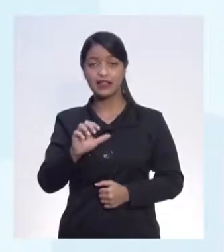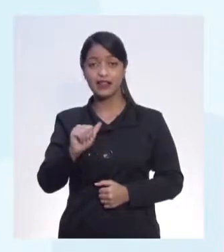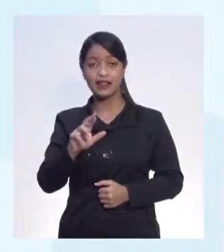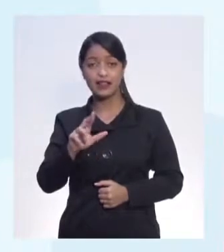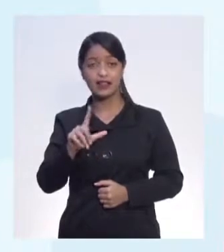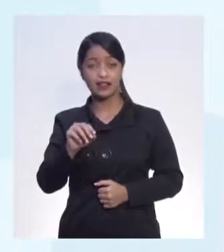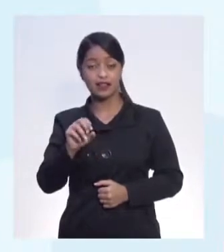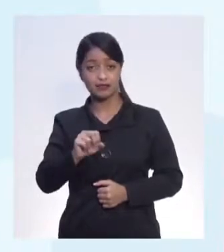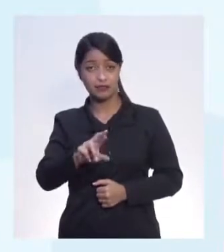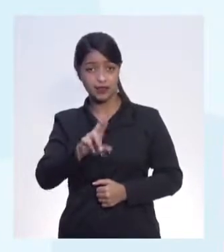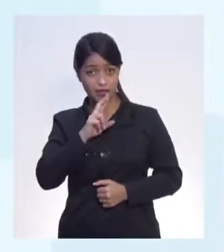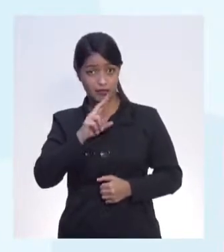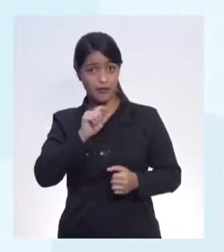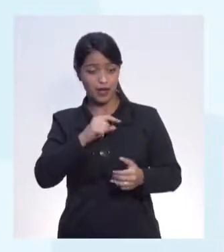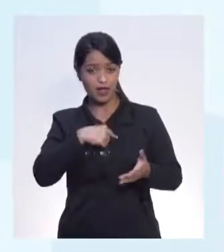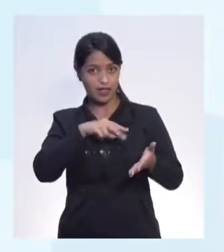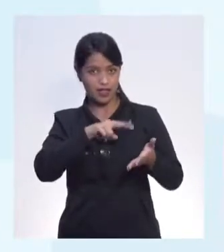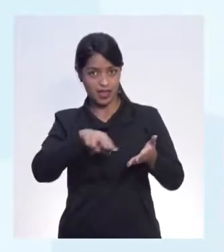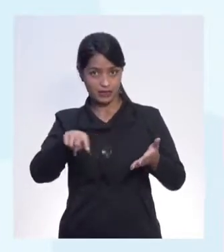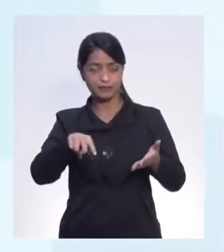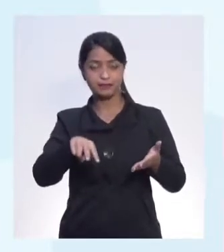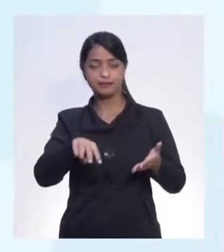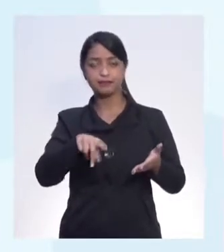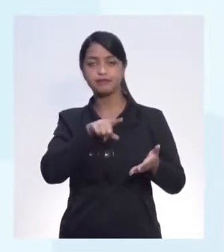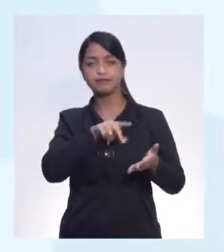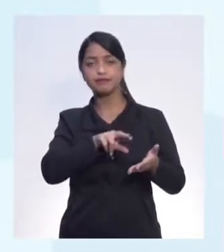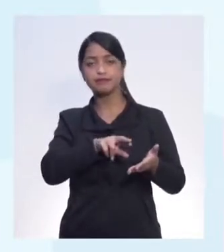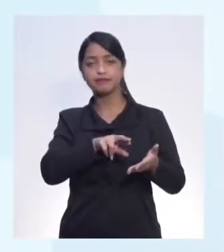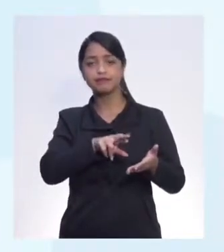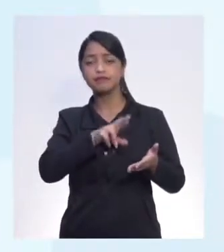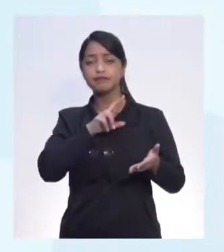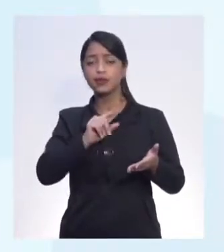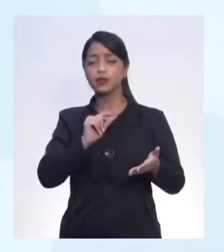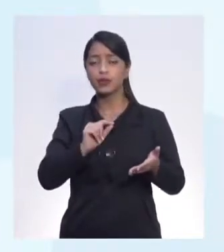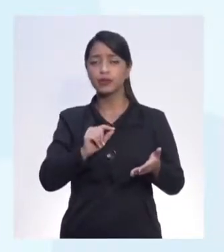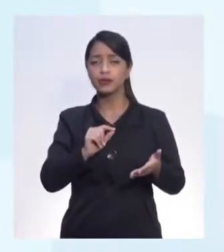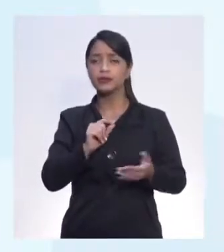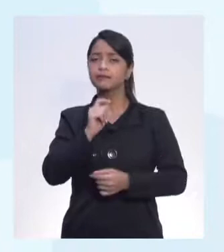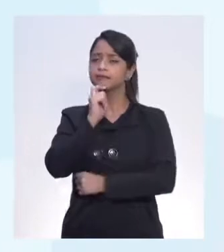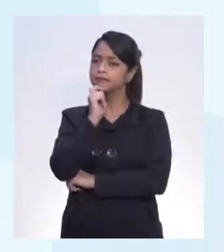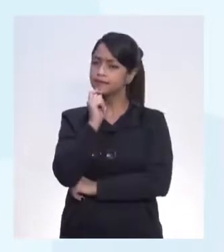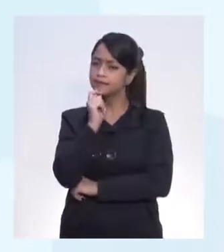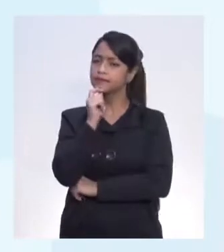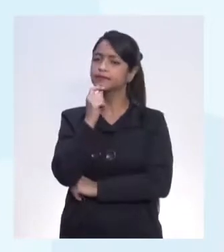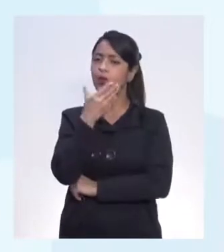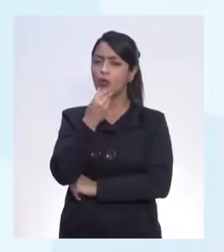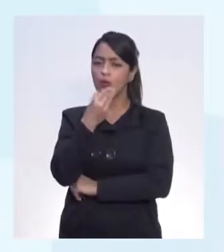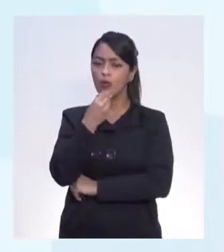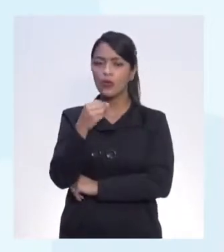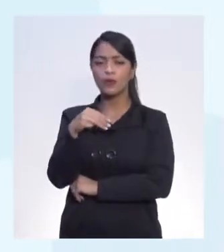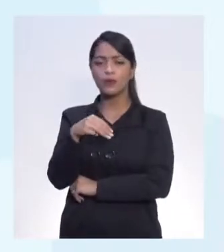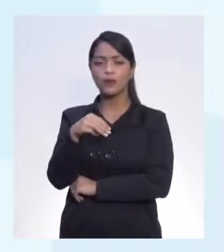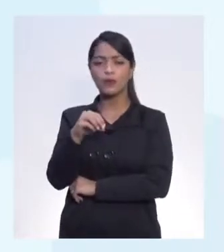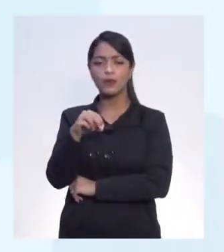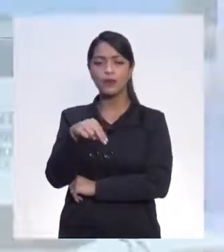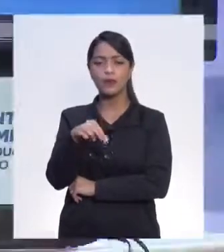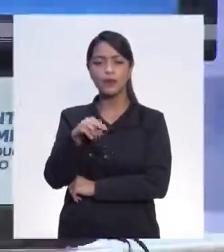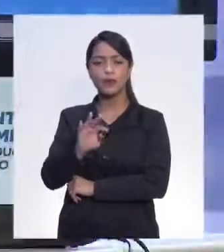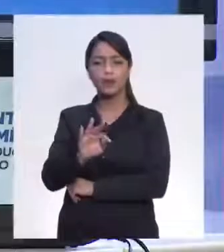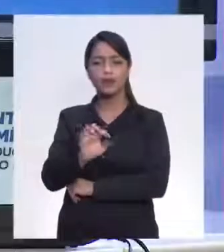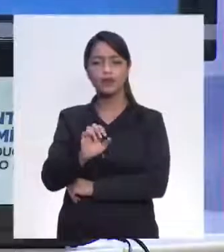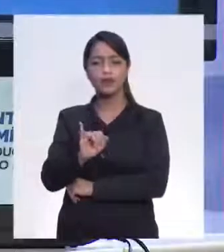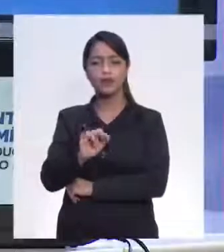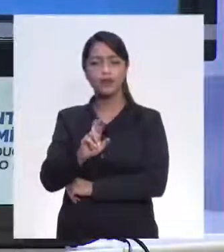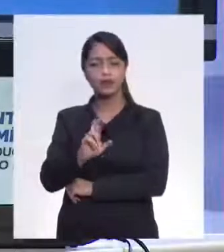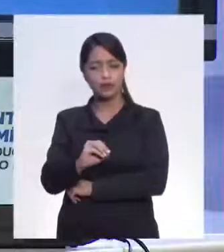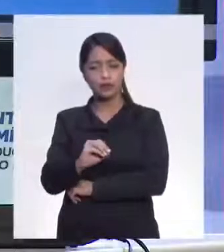o que o Pro Luiz Carlos escreveu aqui. O Pro Luiz Carlos, que está no chat, falou assim: Monteiro Lobato era racista. Ó. Será? Ó, aí